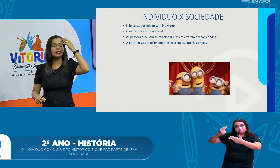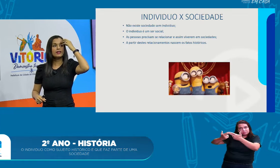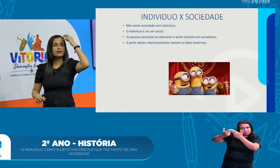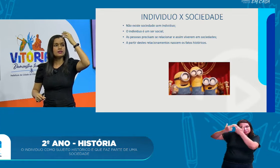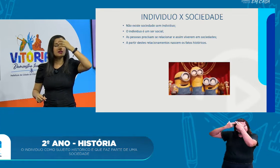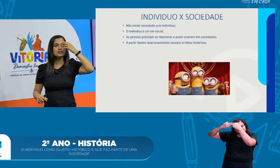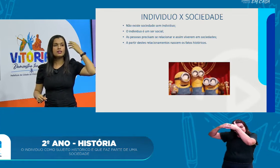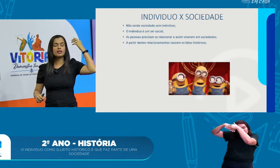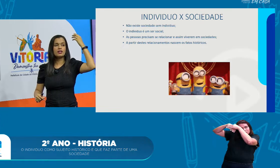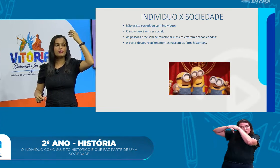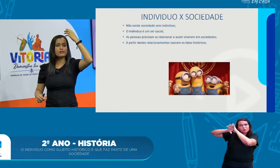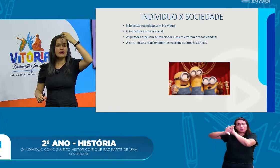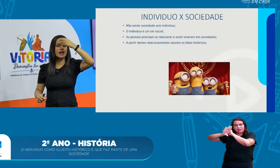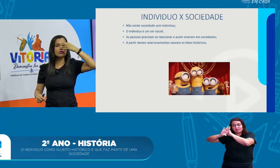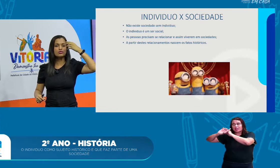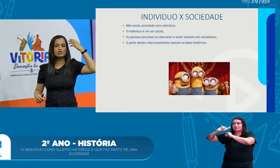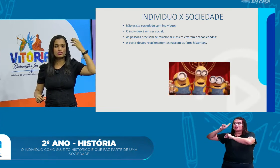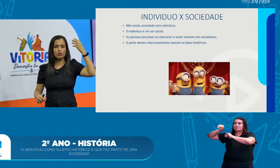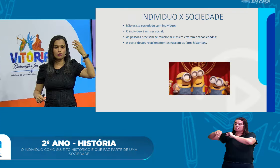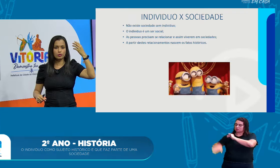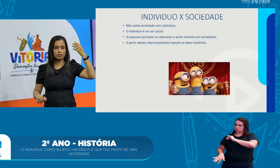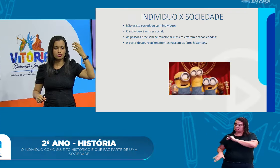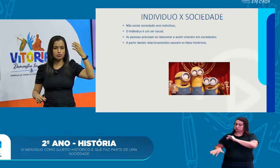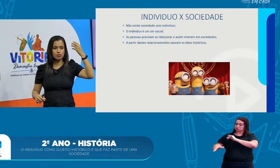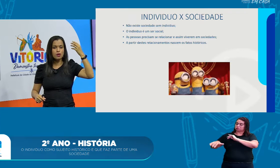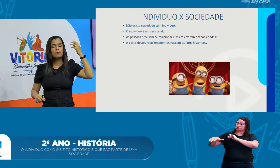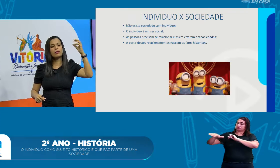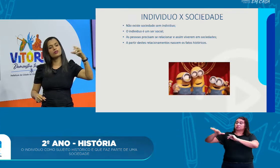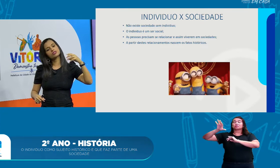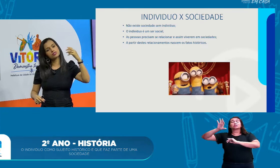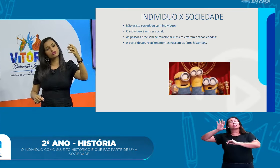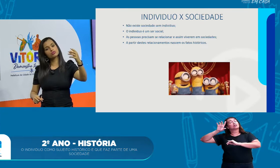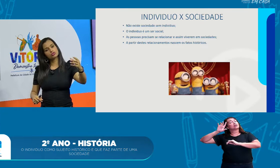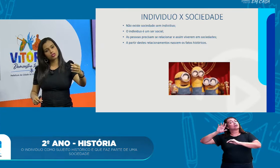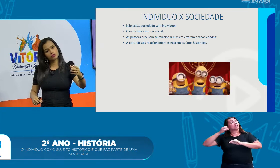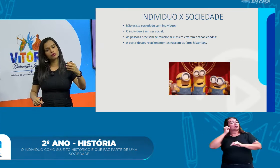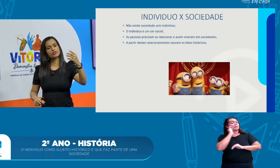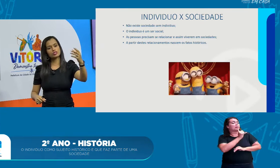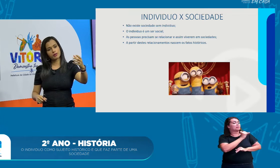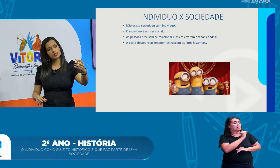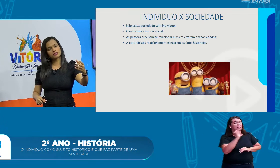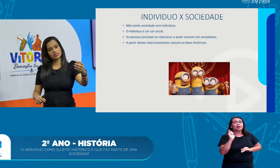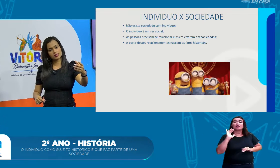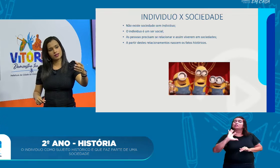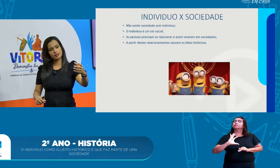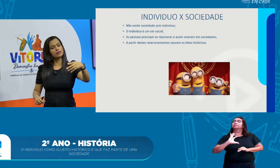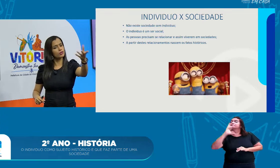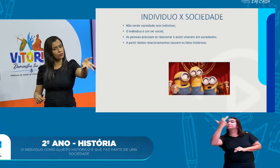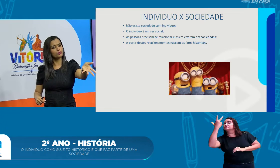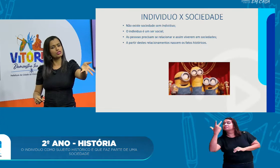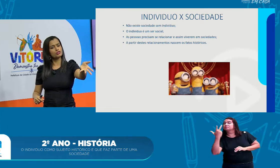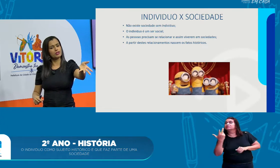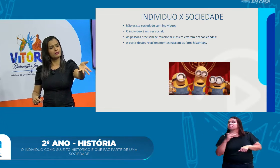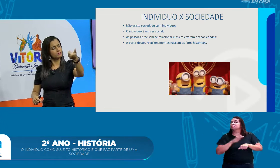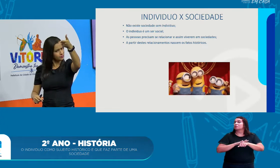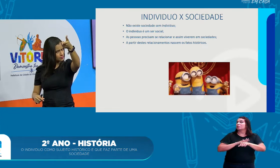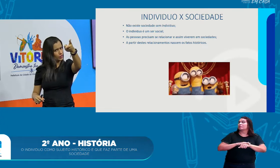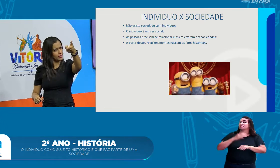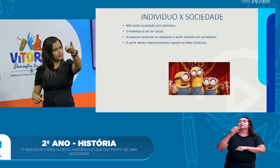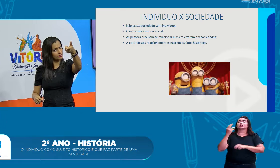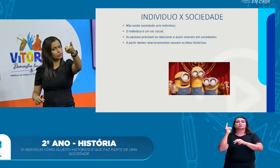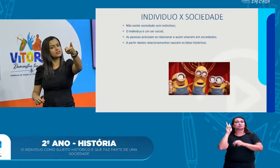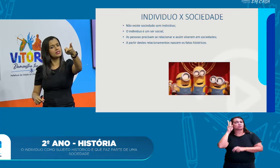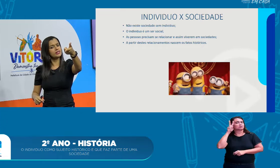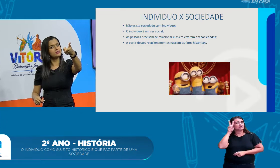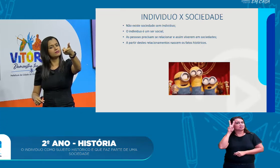com que se crie fatos históricos. Porque você é um sujeito que faz parte da sociedade e que conta uma história.